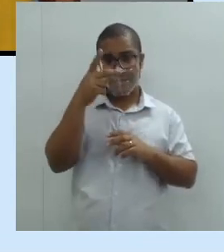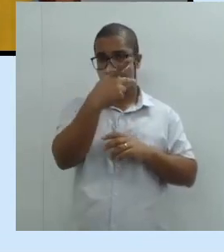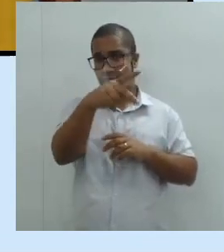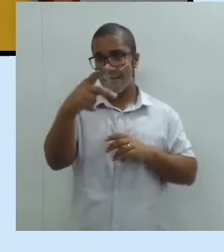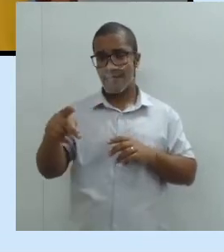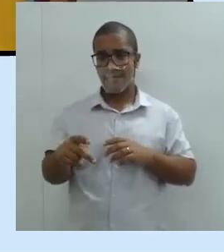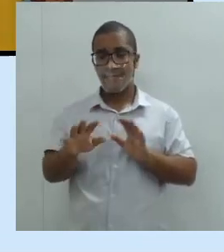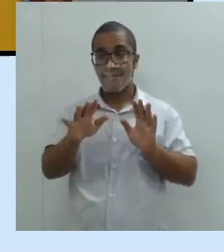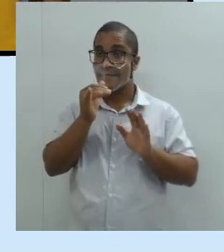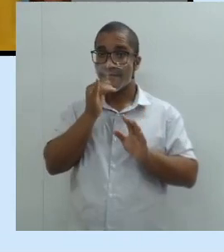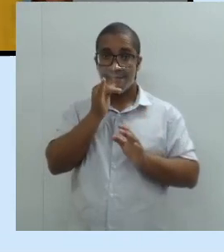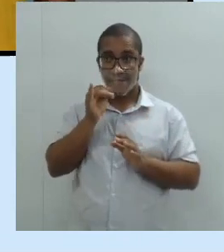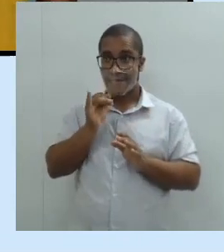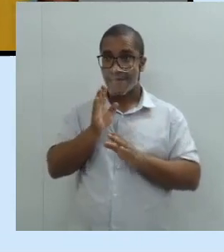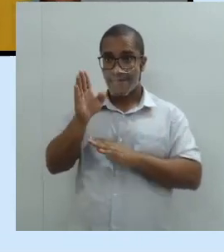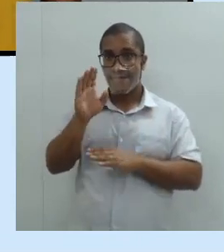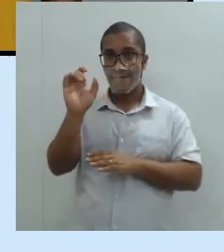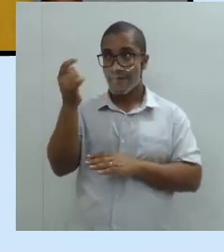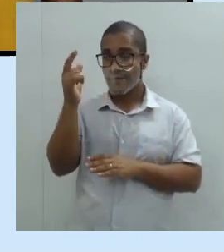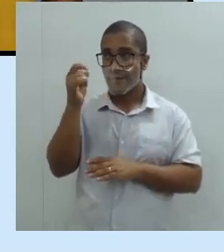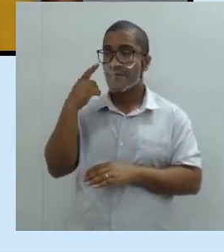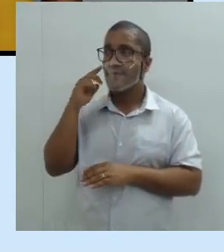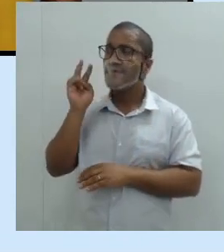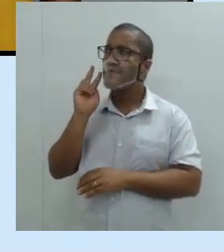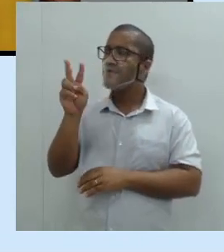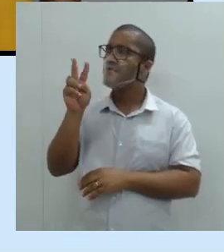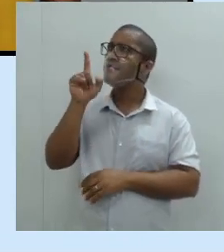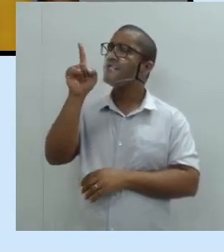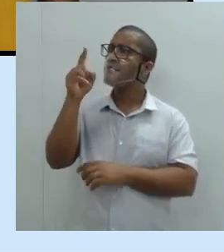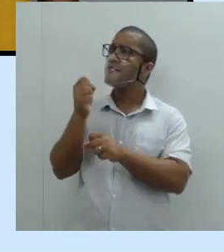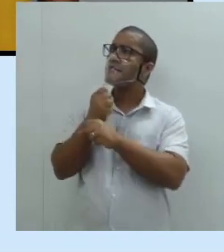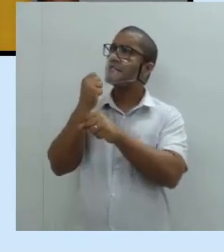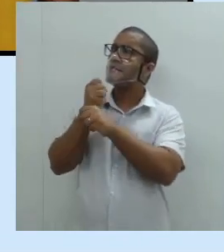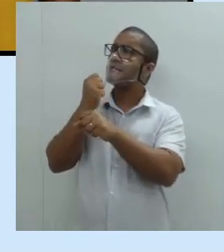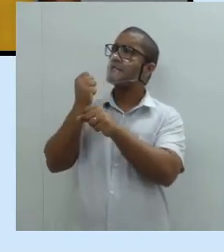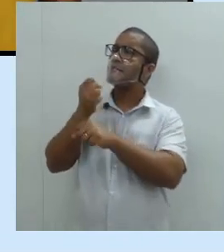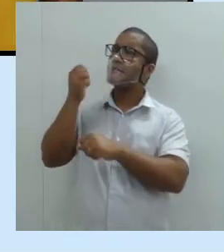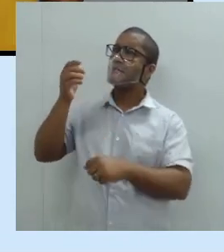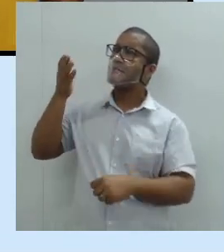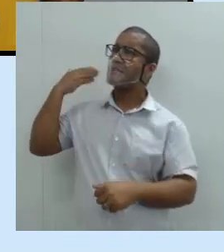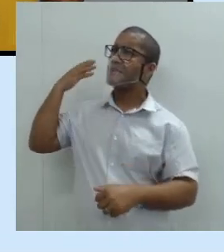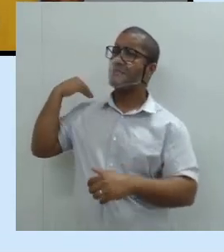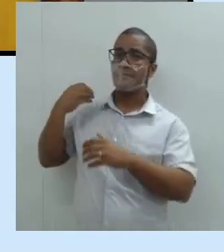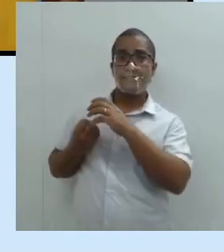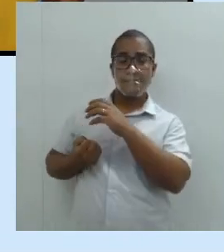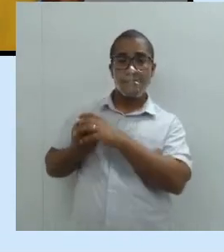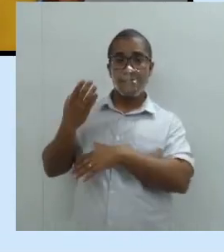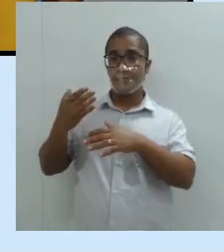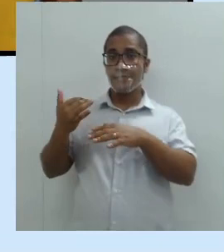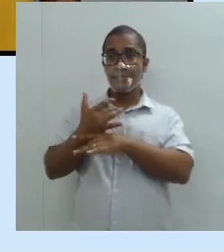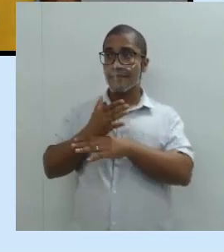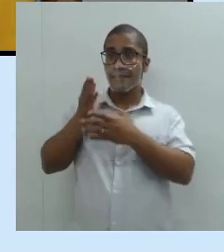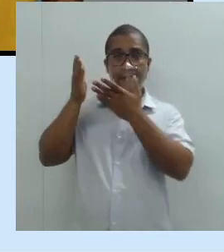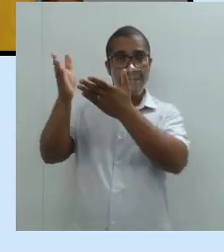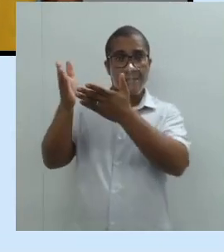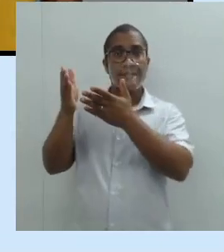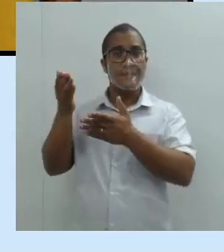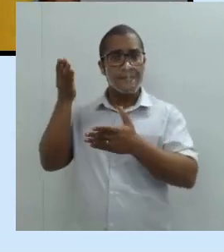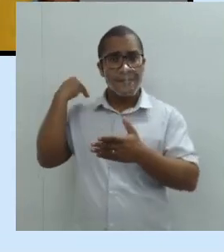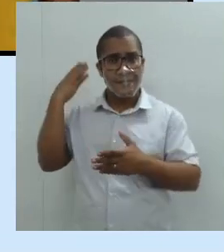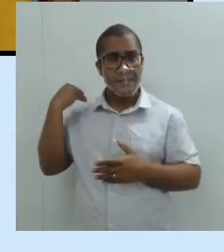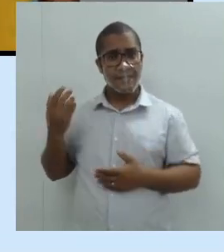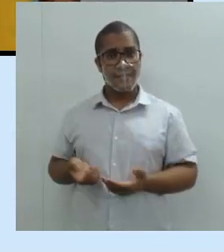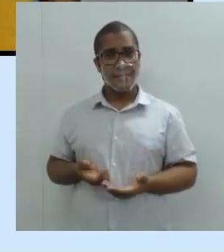por Olinda, a gente está vendo monumentos históricos da época da fundação da cidade de Olinda,